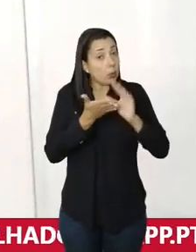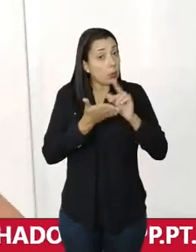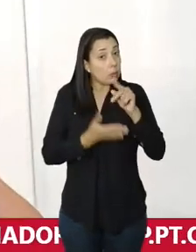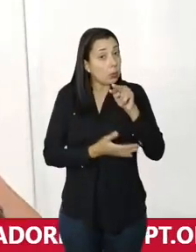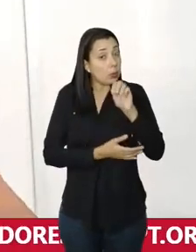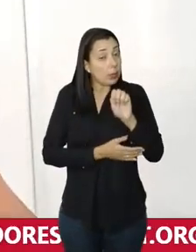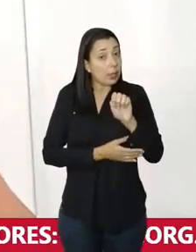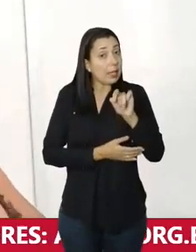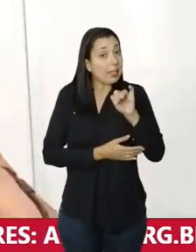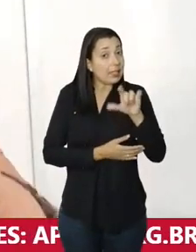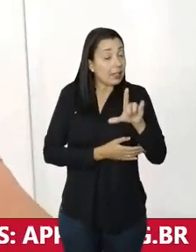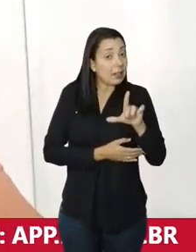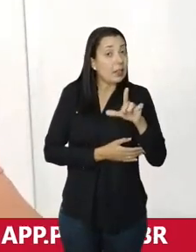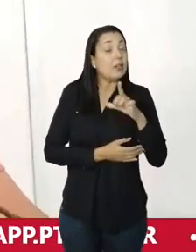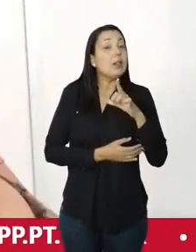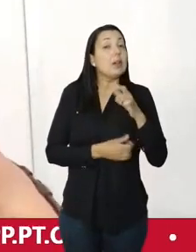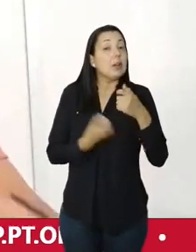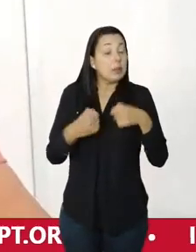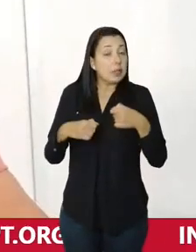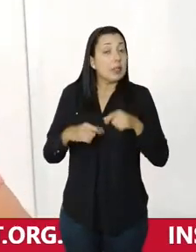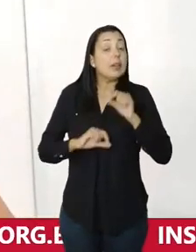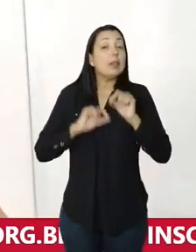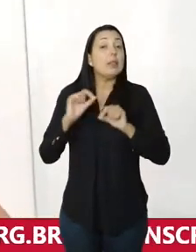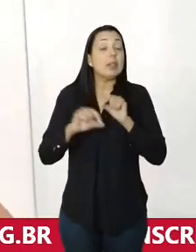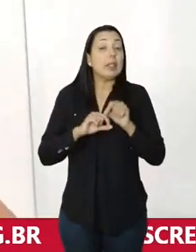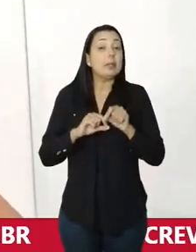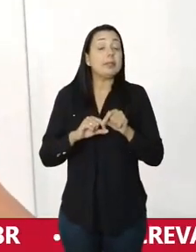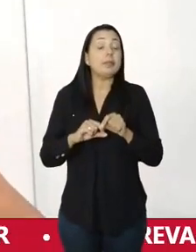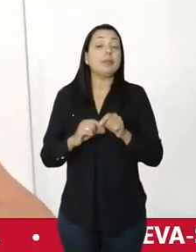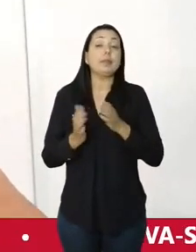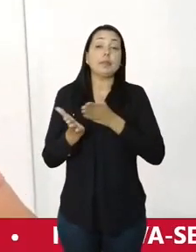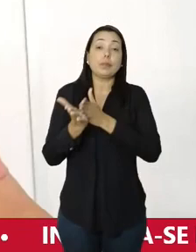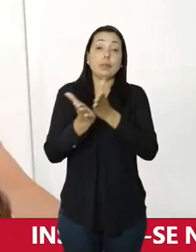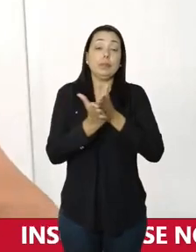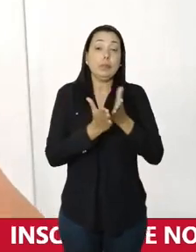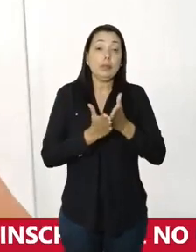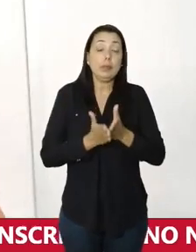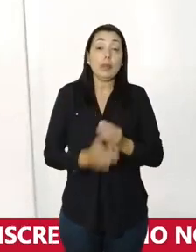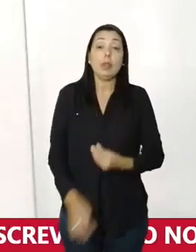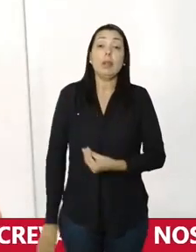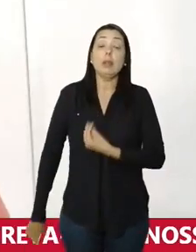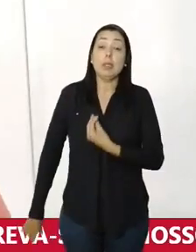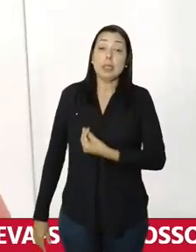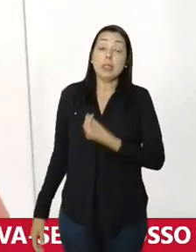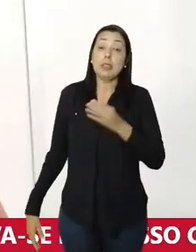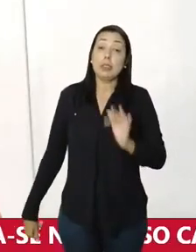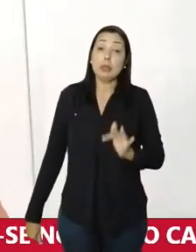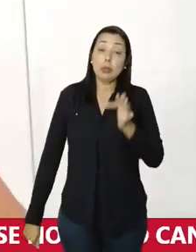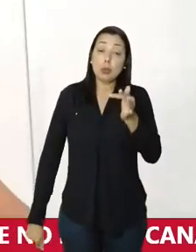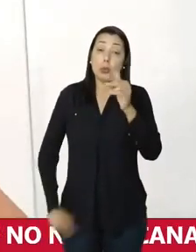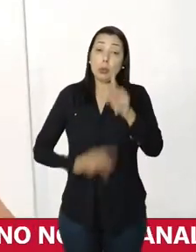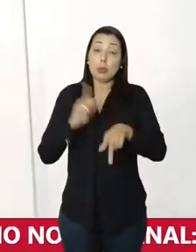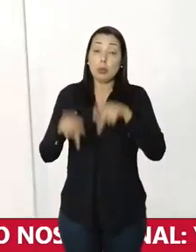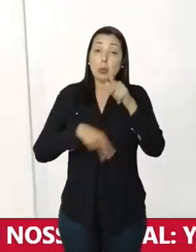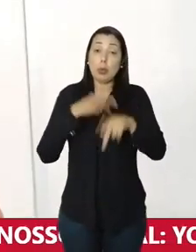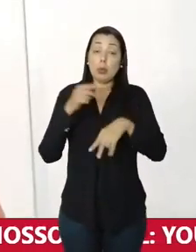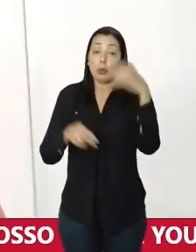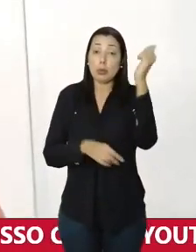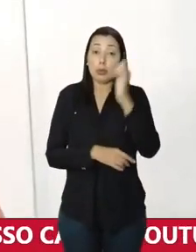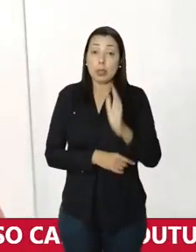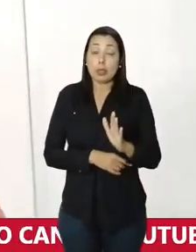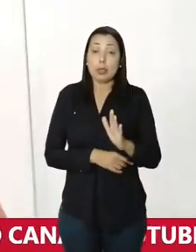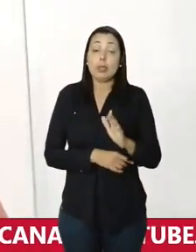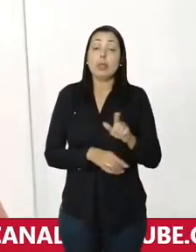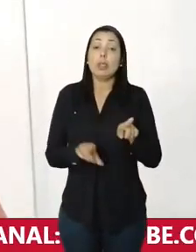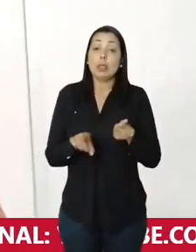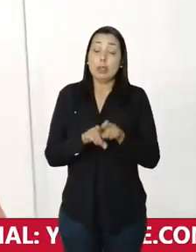pré-sal tinham que serem direcionados para o presente e o futuro do povo brasileiro,